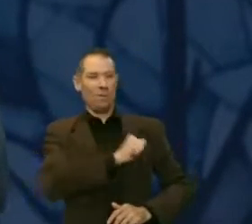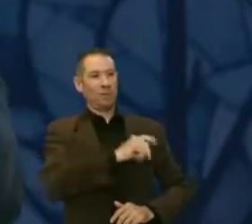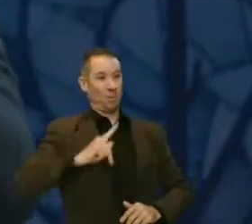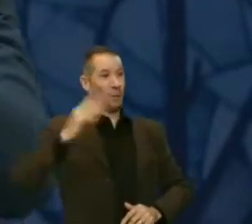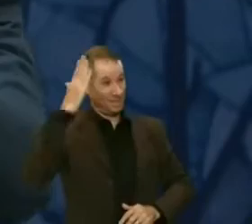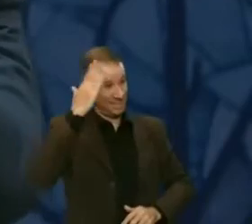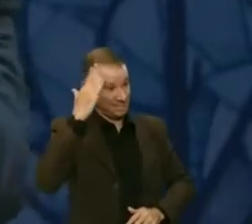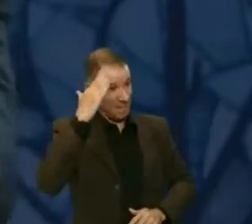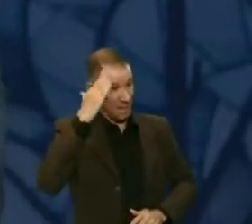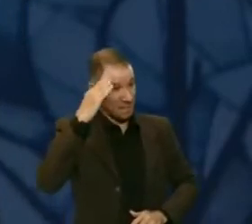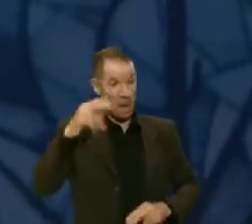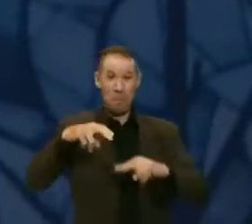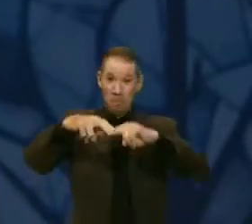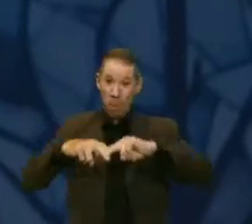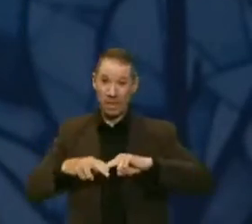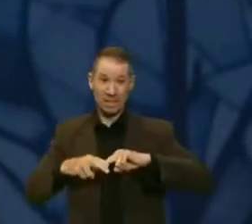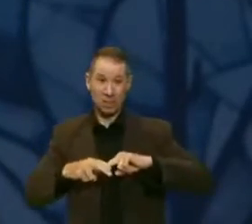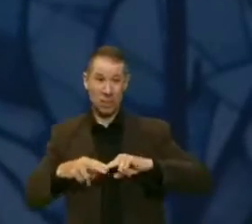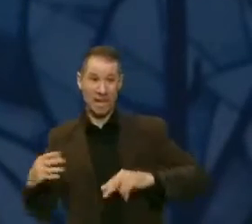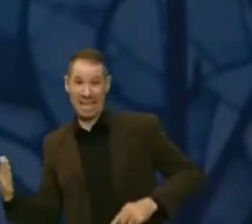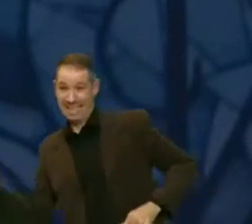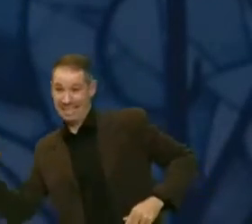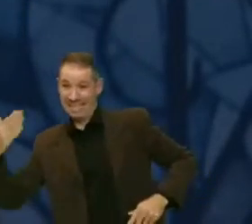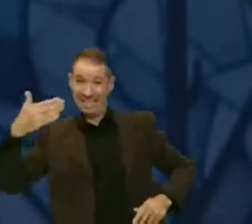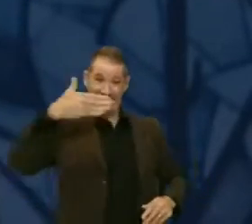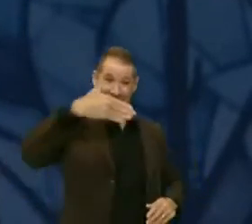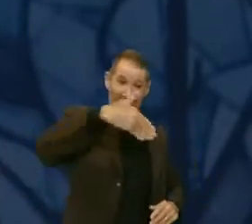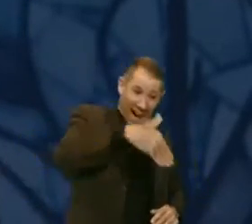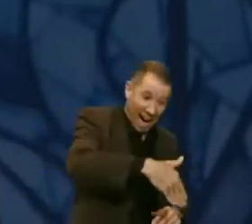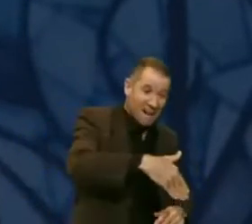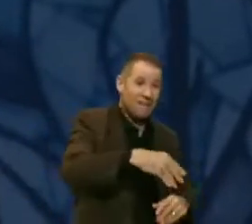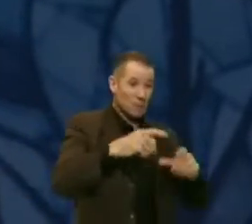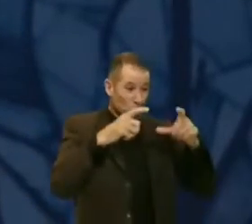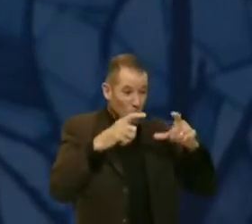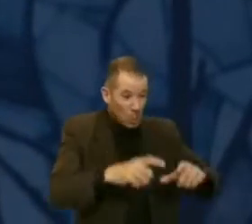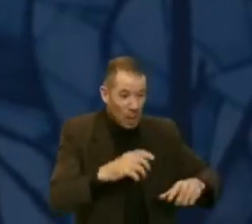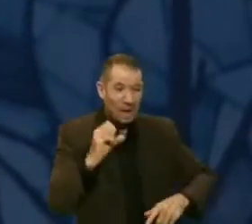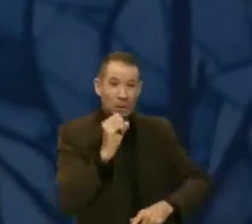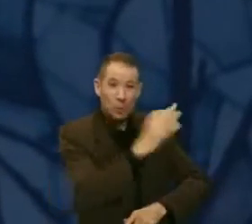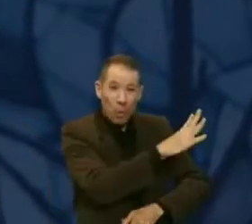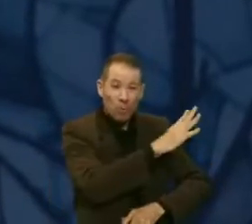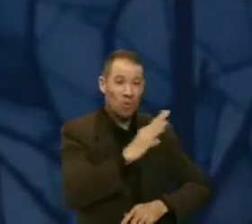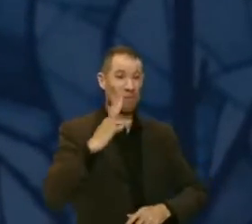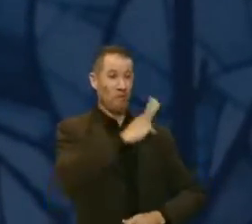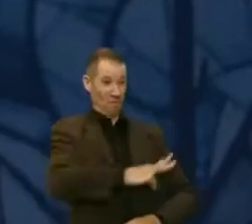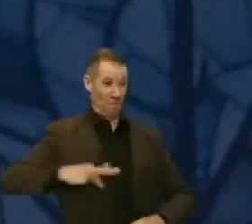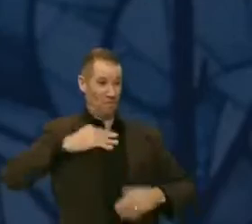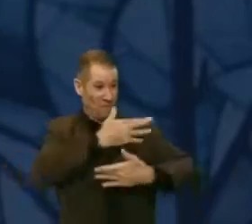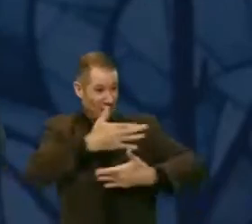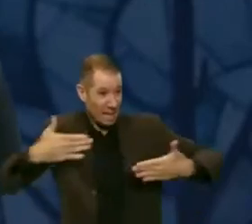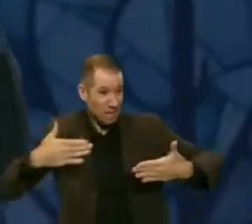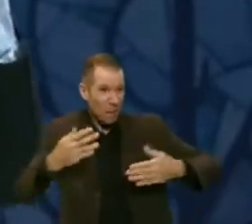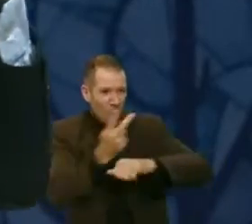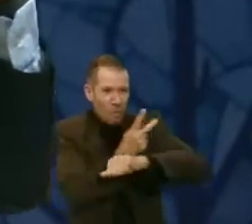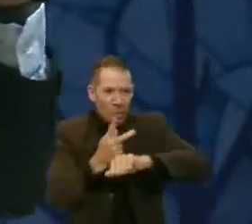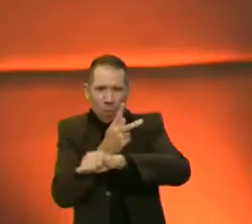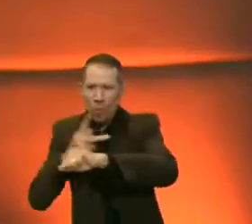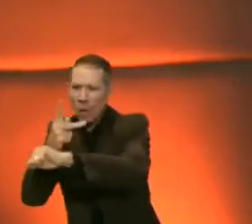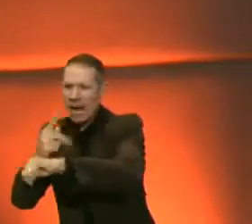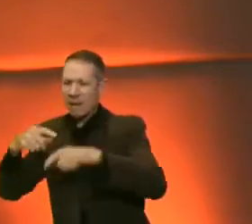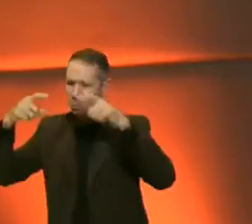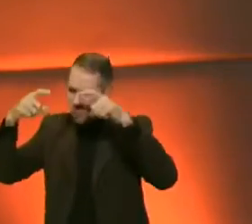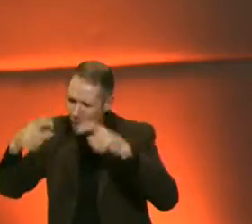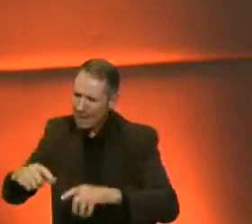sabia disso. Por isso, quando ele chegava numa terra nova, quando ele chegou em Filipos, ele foi procurar um lugar